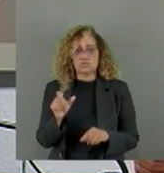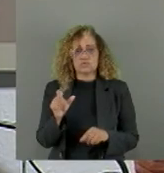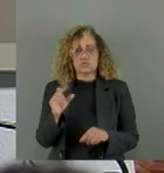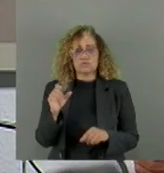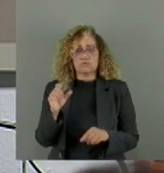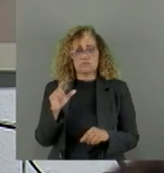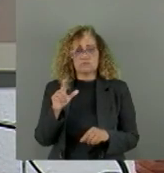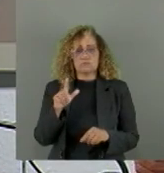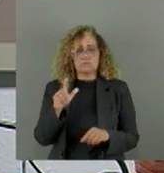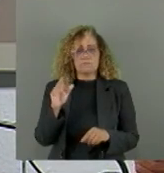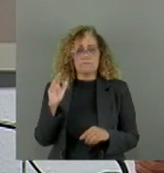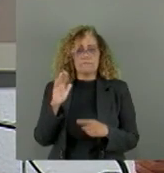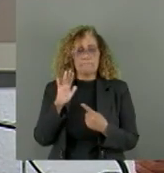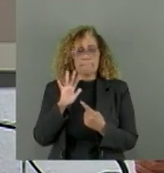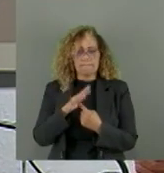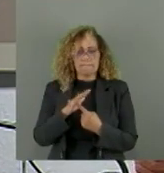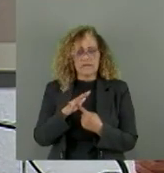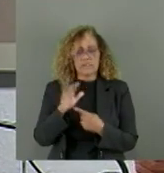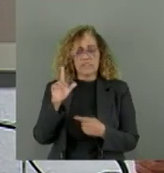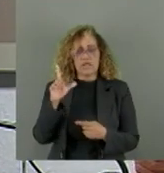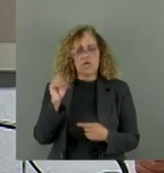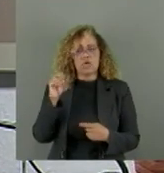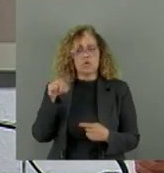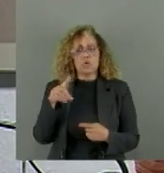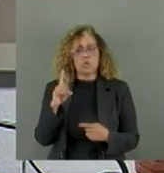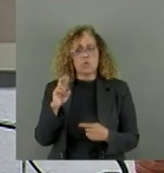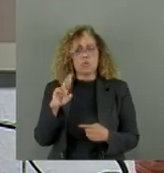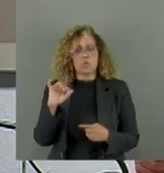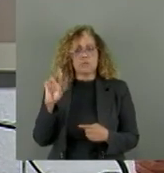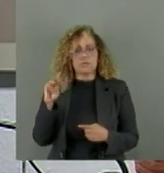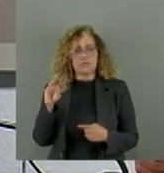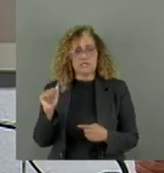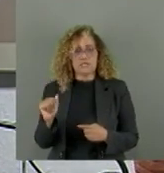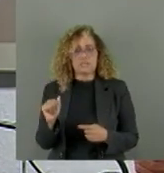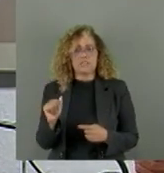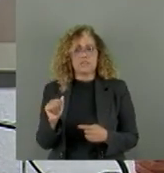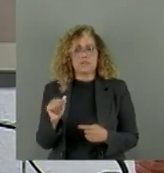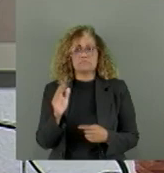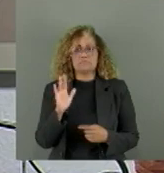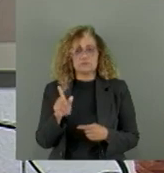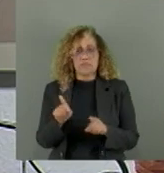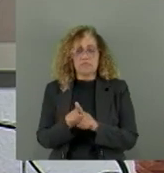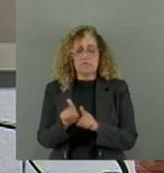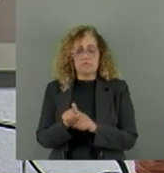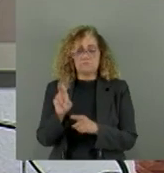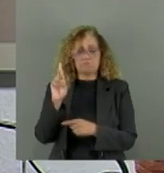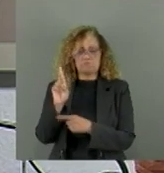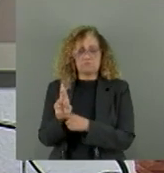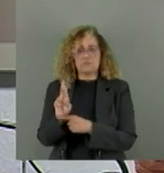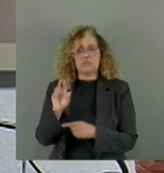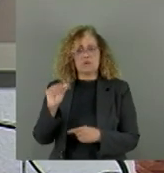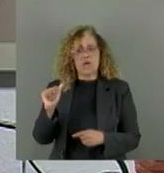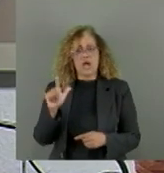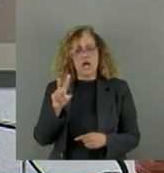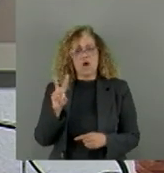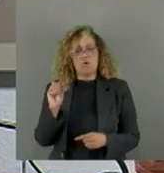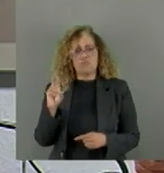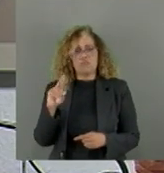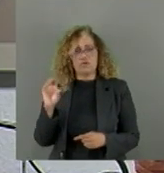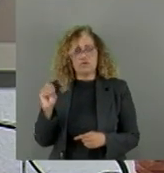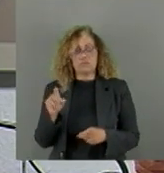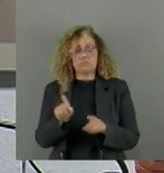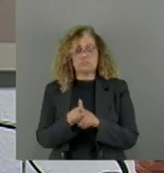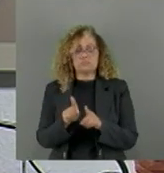no estado do Paraná. Também é de autoria do senador Álvaro Dias, ex-senador, a relatoria do senador